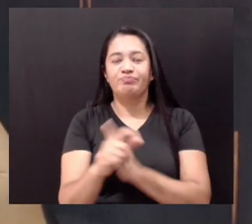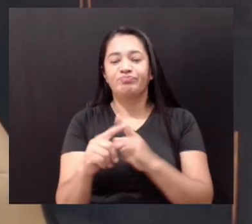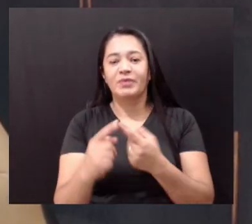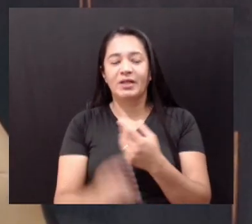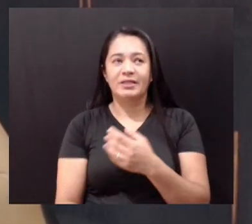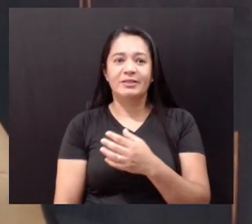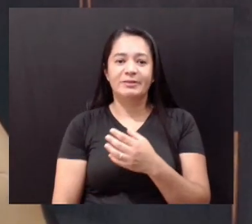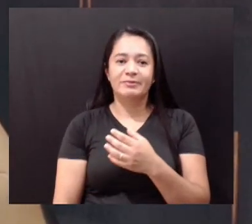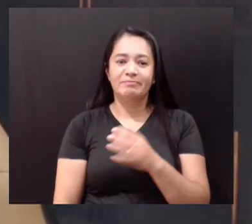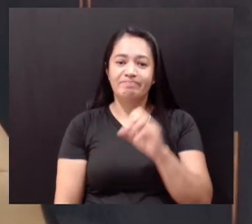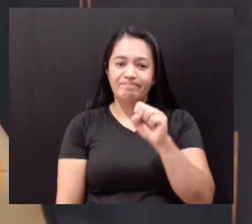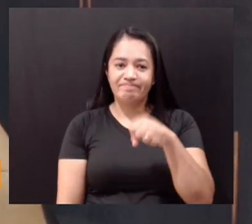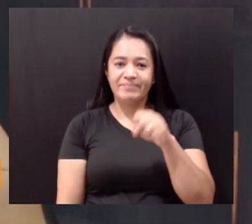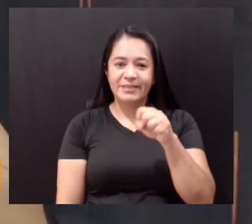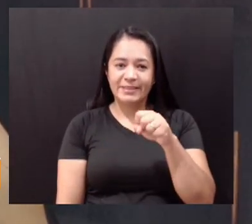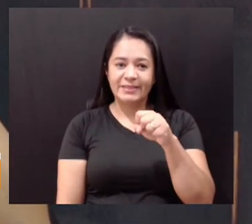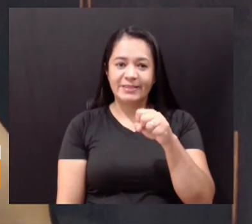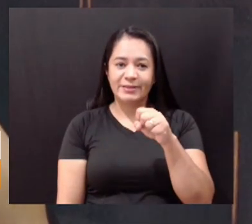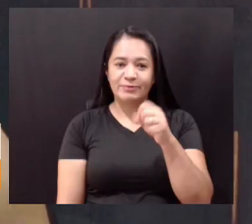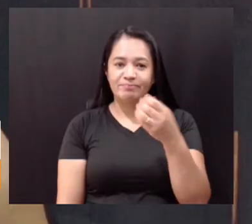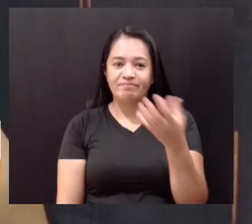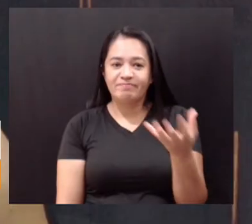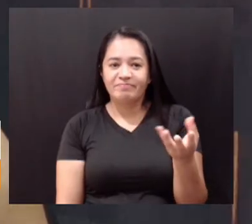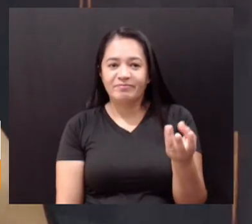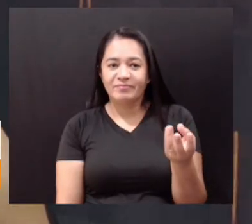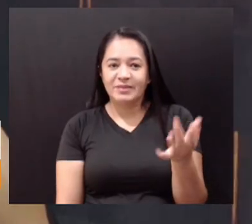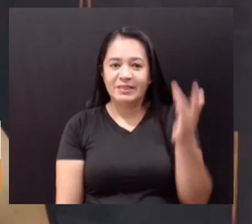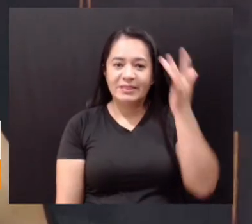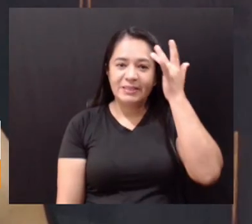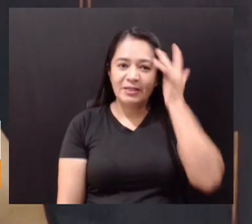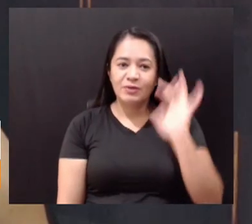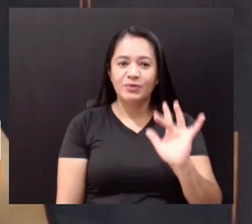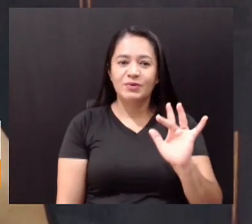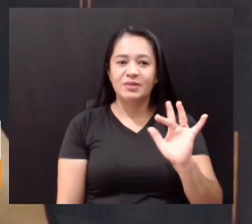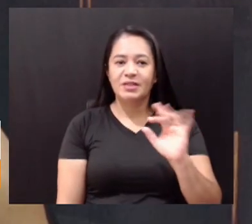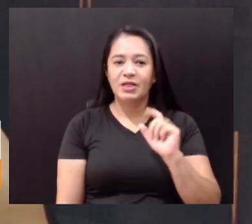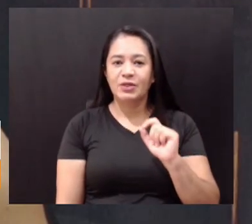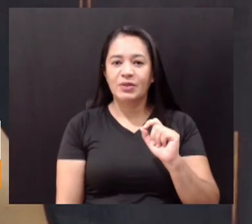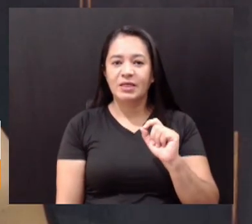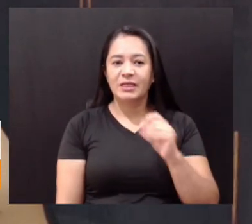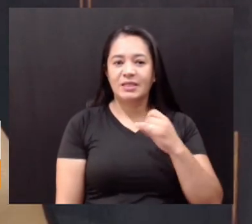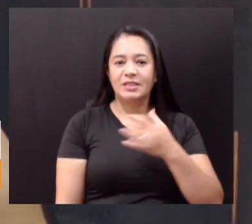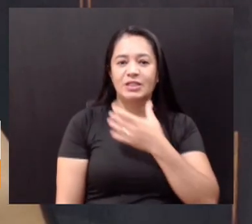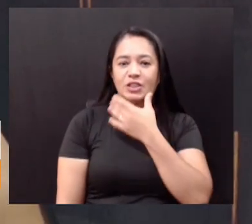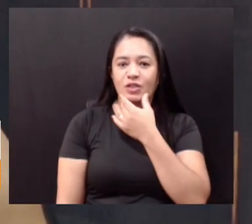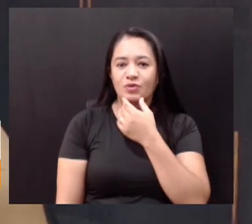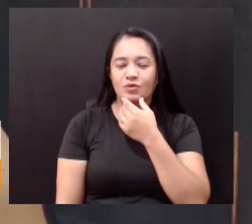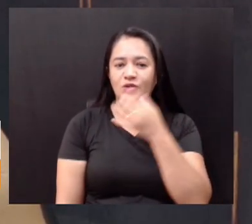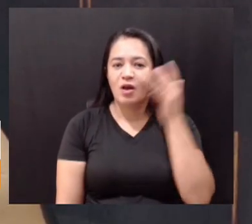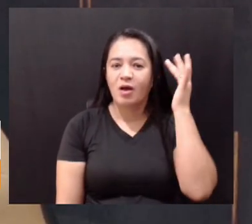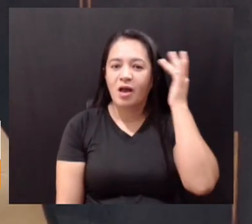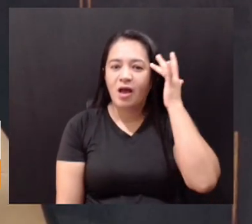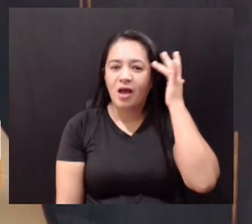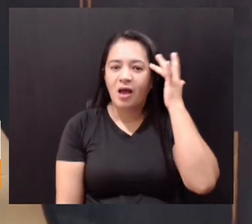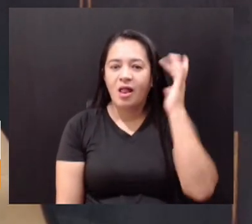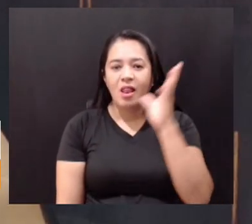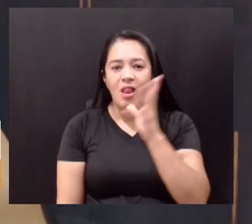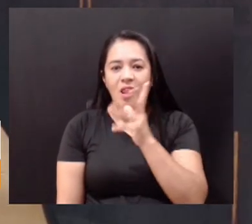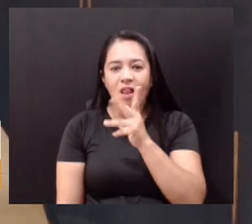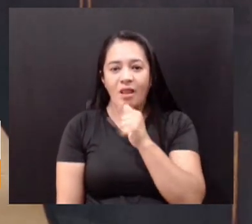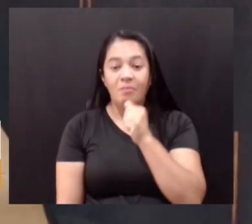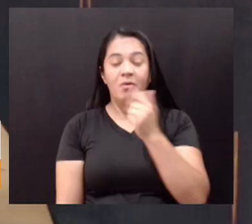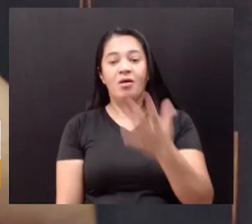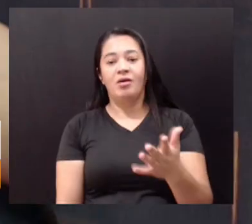eu acho que eu não sei se os homens têm uma dificuldade maior de amadurecer, mas eu acho que são homens que muitas